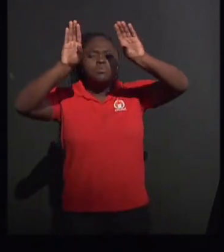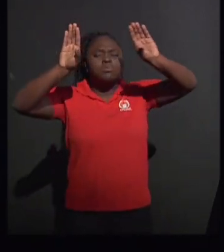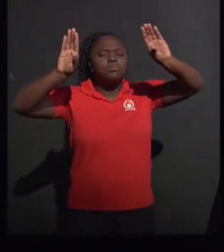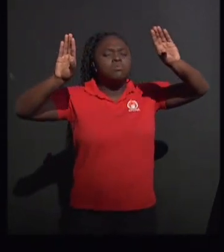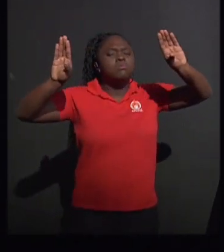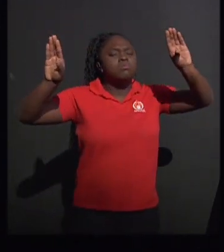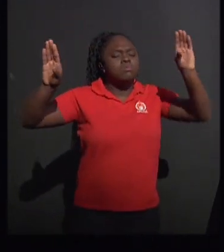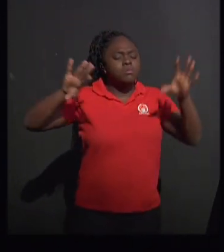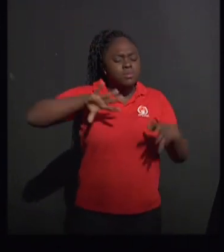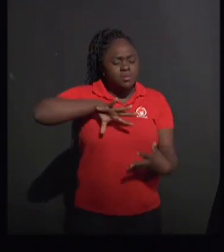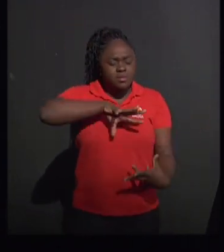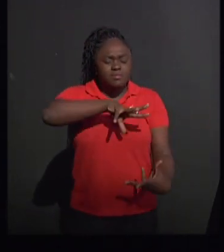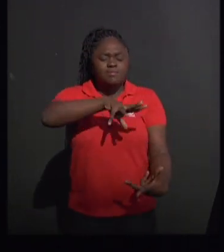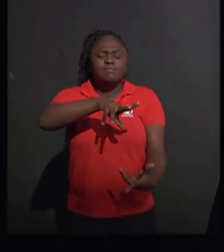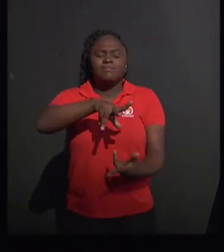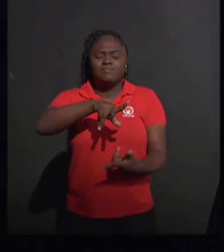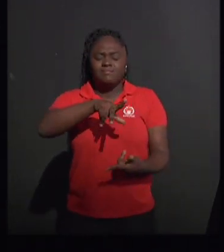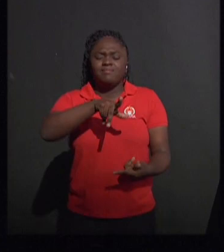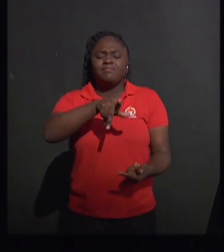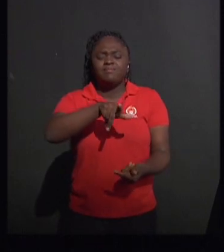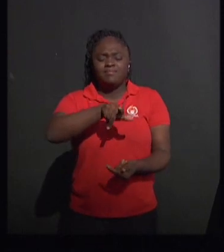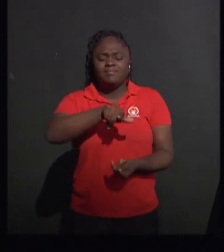terra.